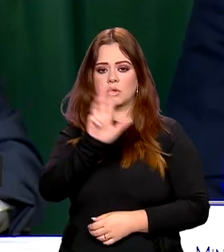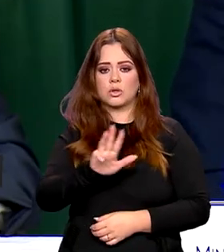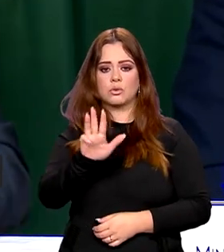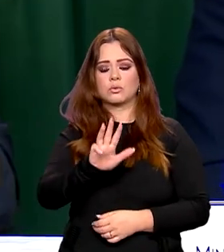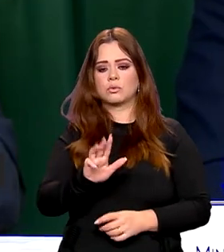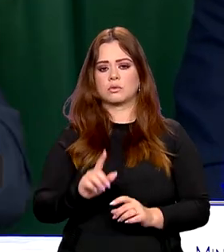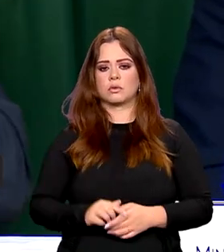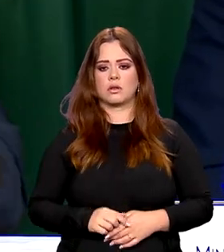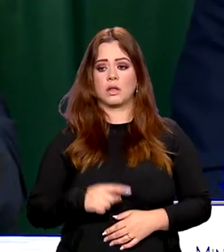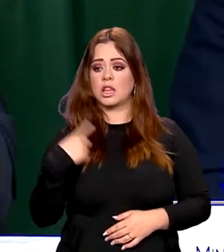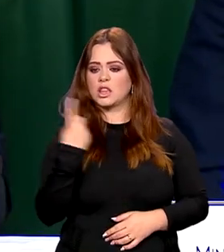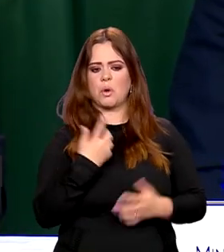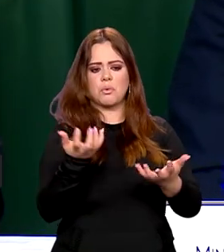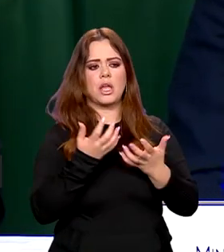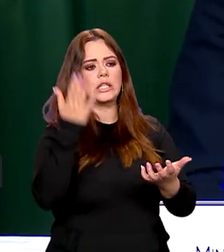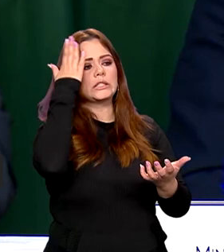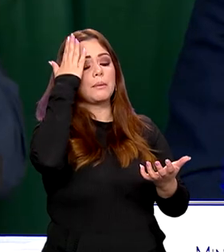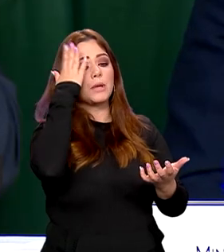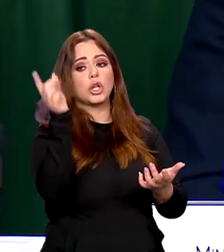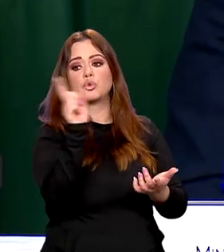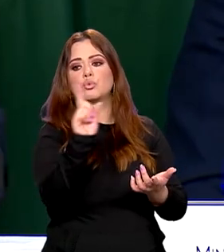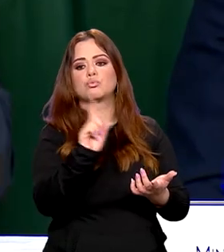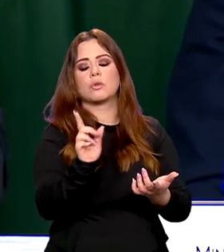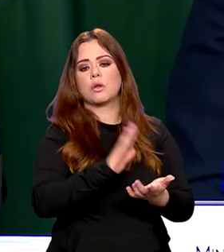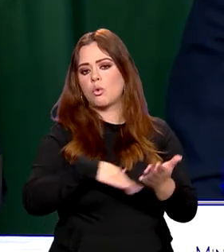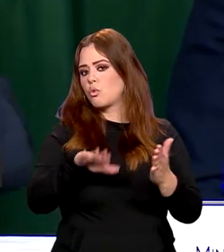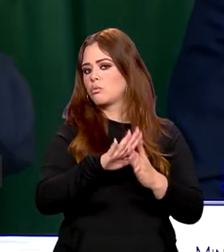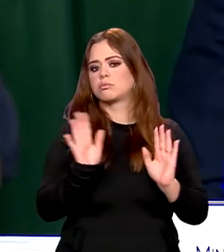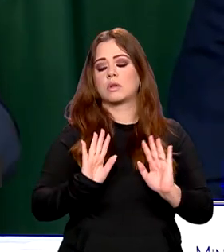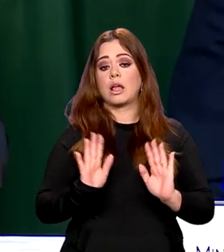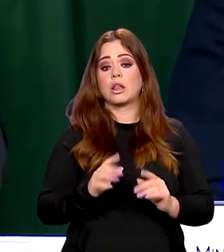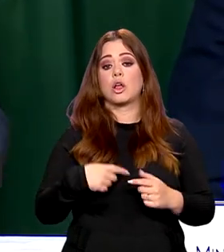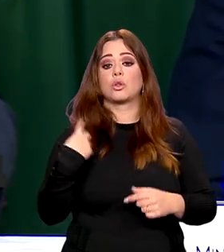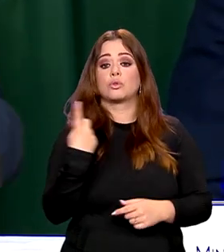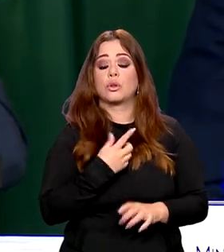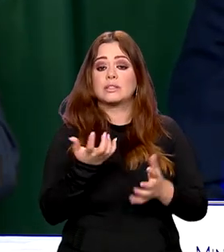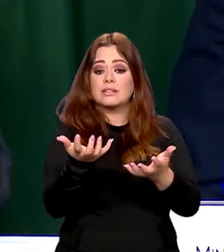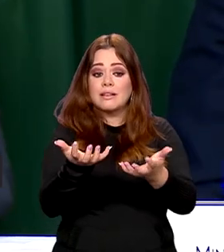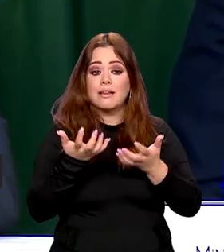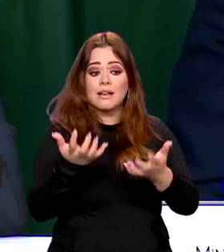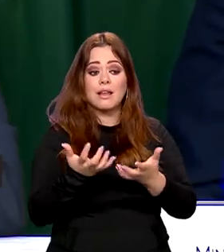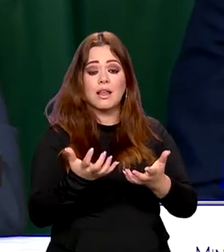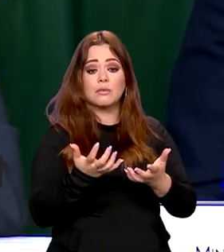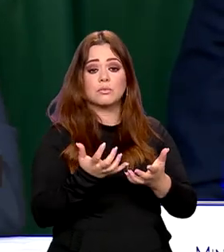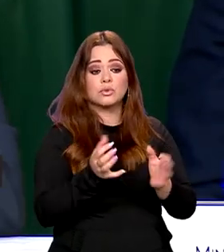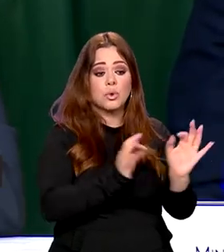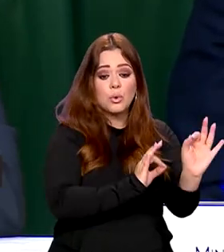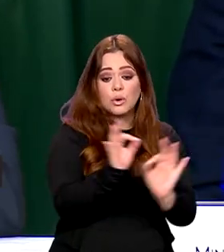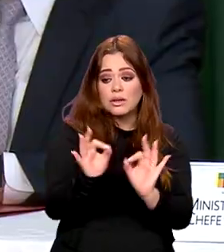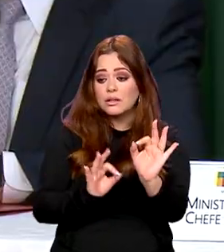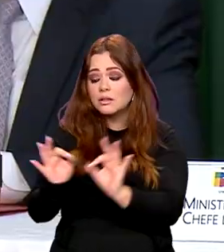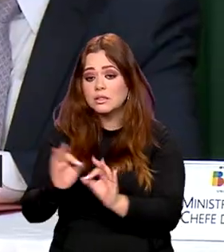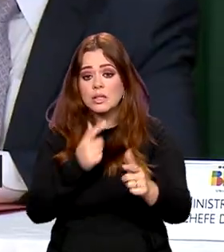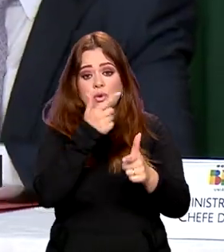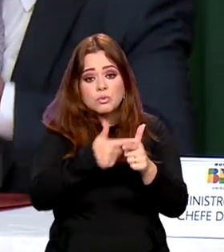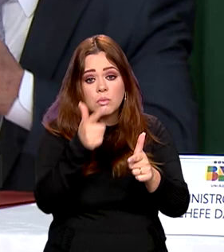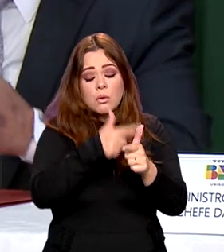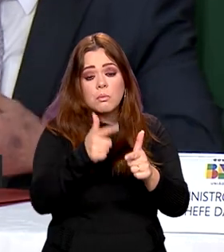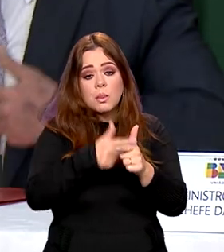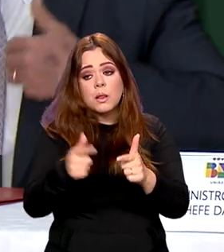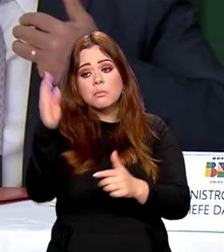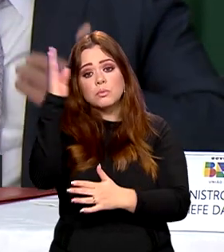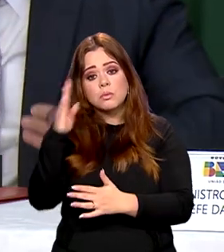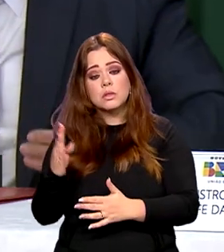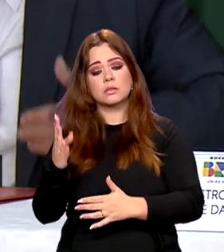não quer saber de tudo, a gente quer compartilhar com a sociedade brasileira a solução dos problemas desse país. E